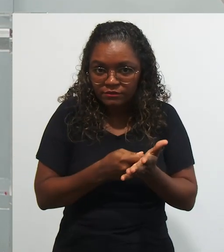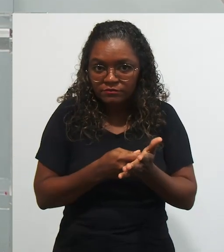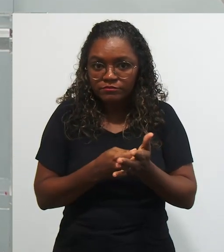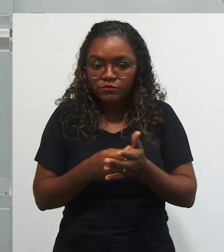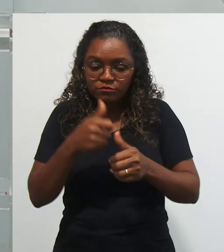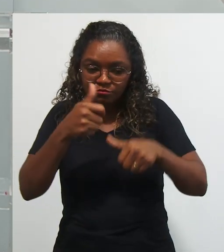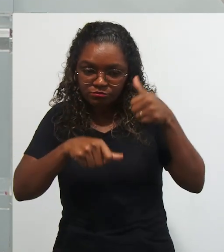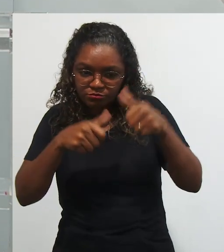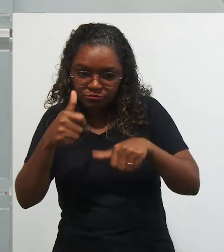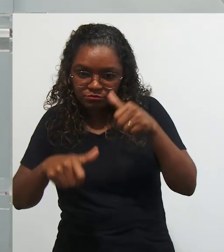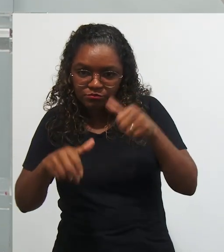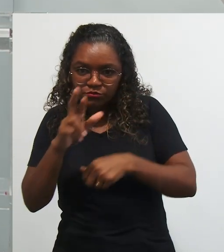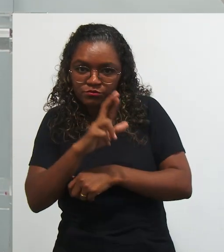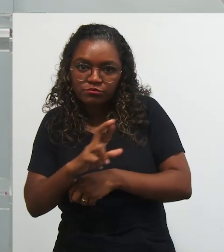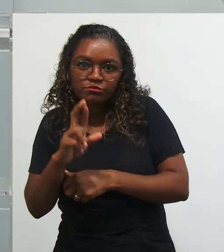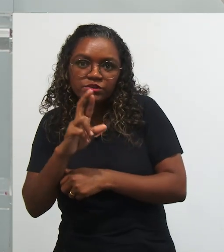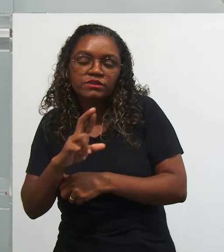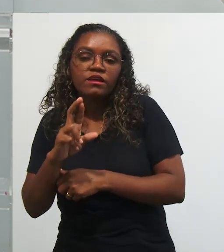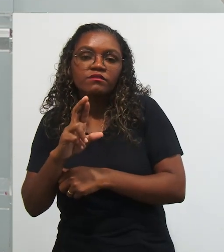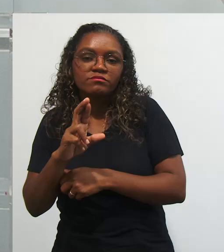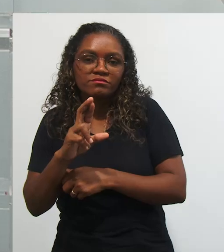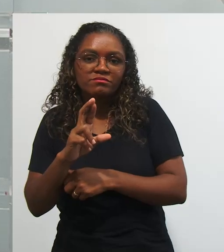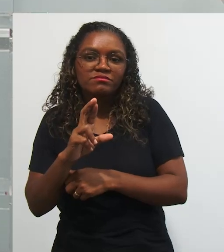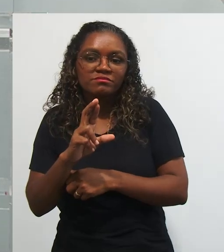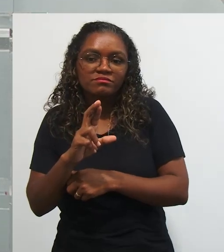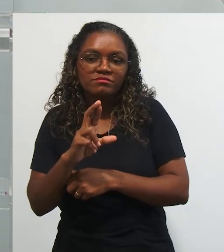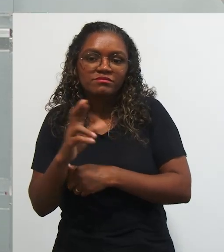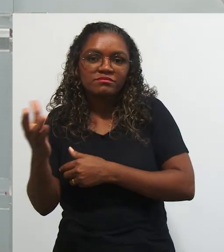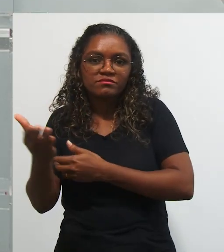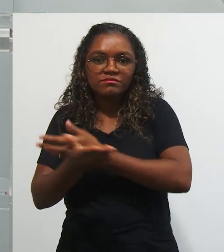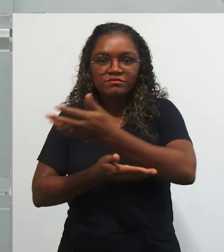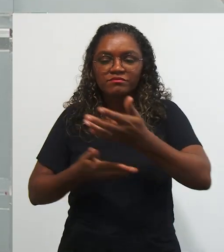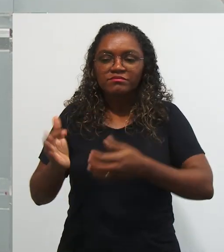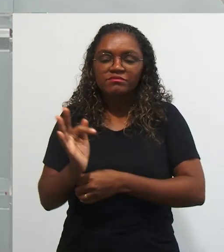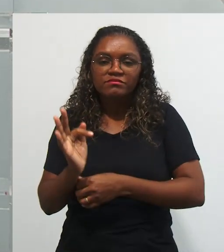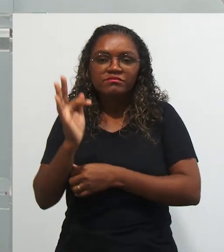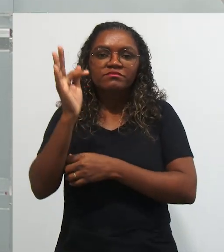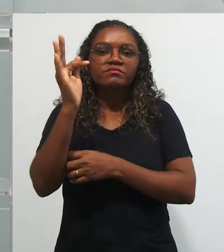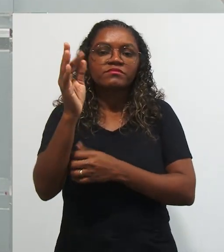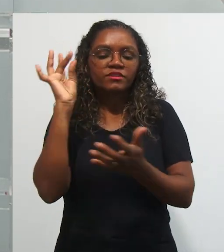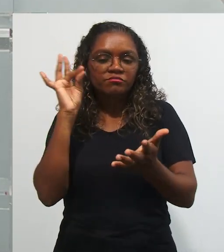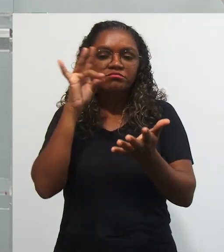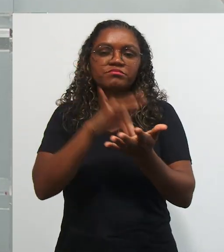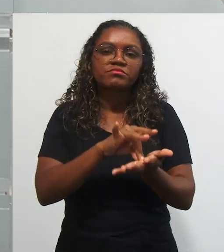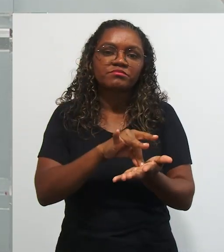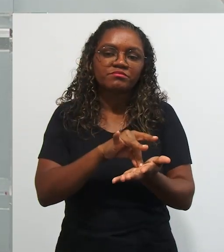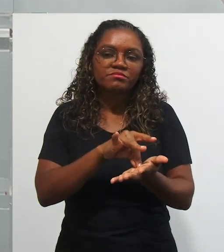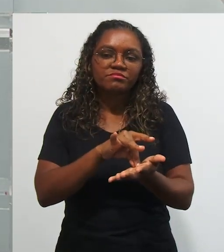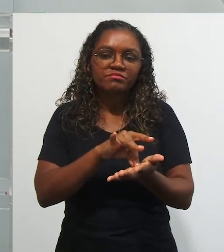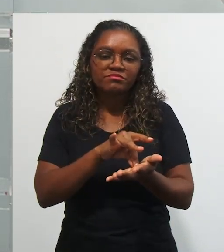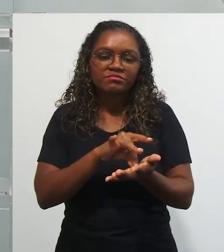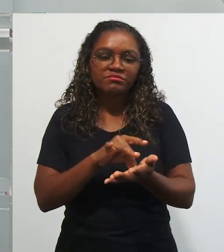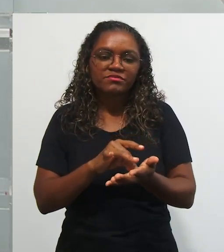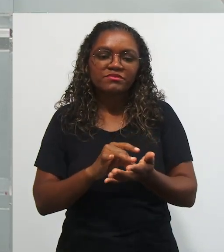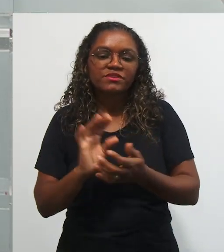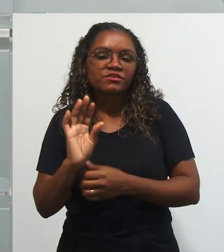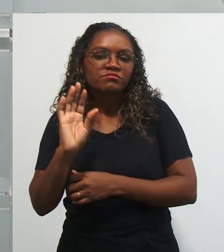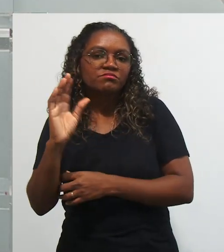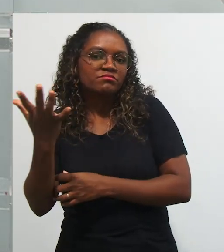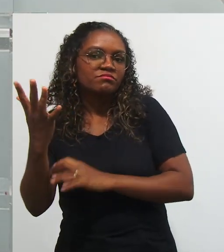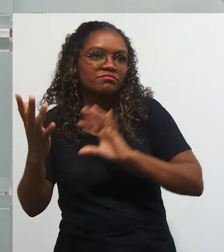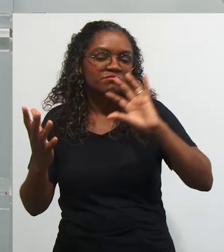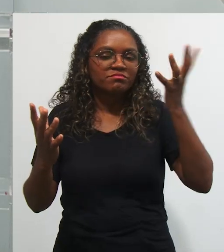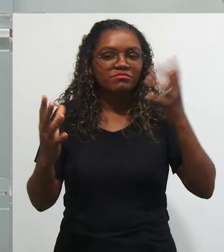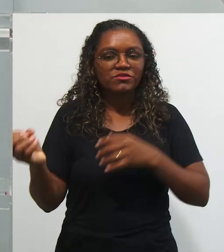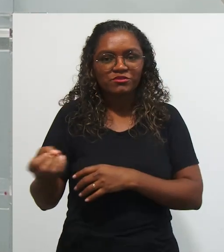rigorosamente observado e observável e futuramente aplicável em novas